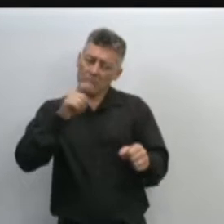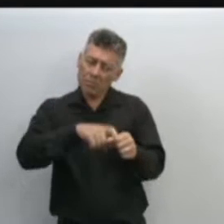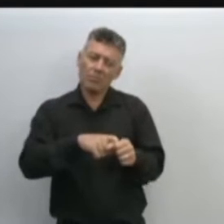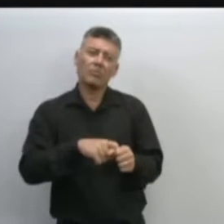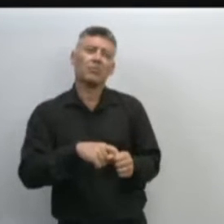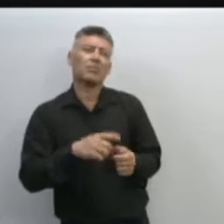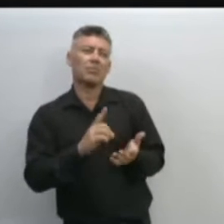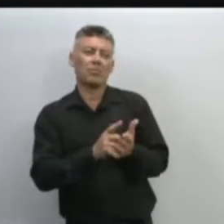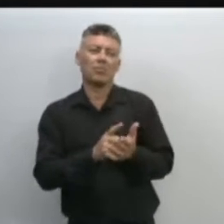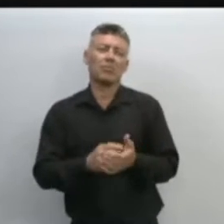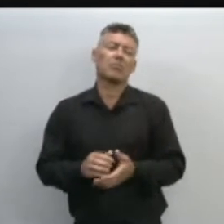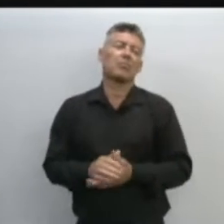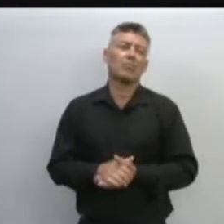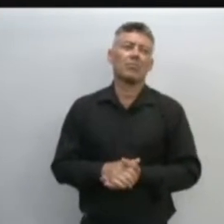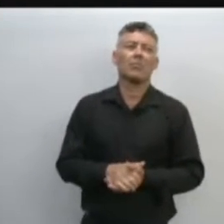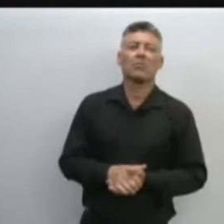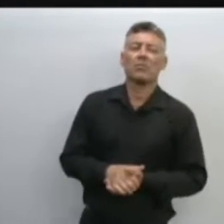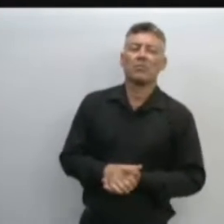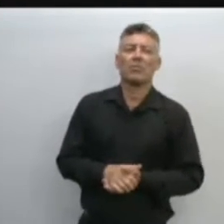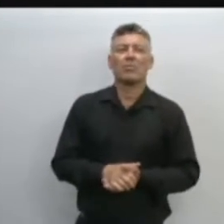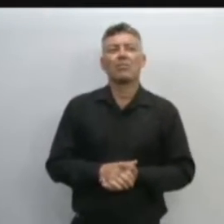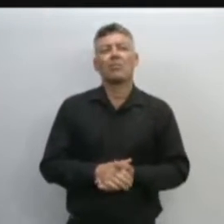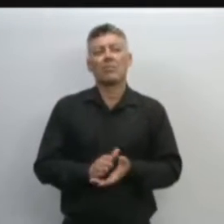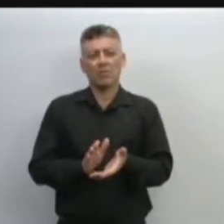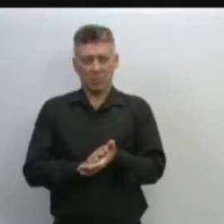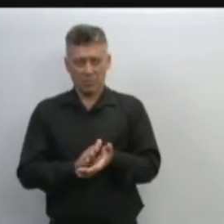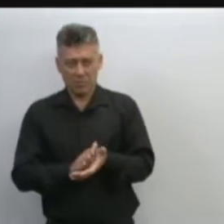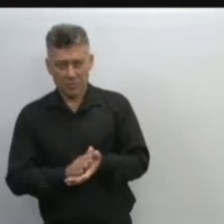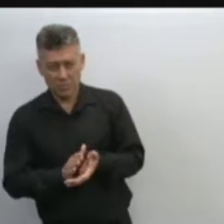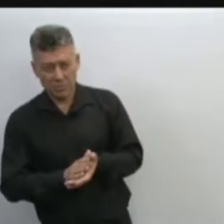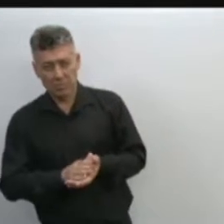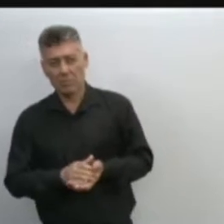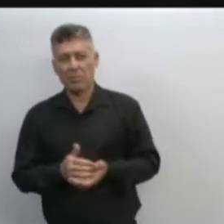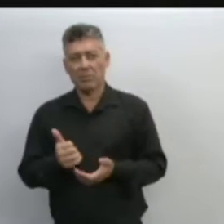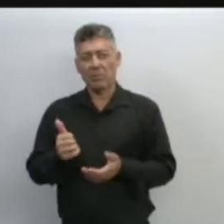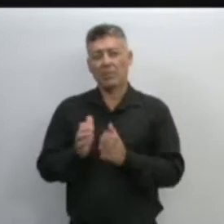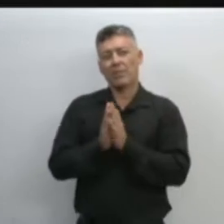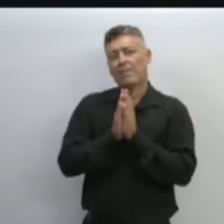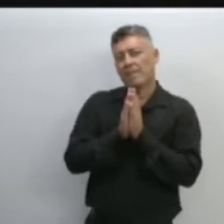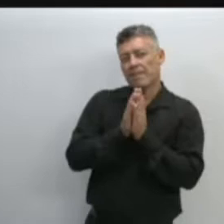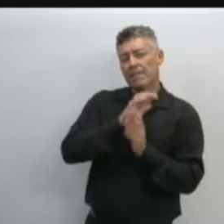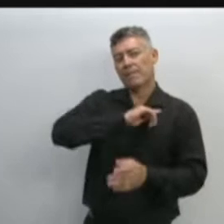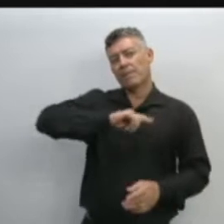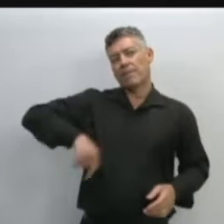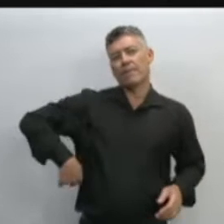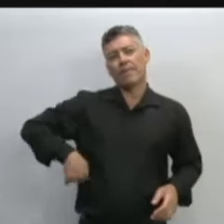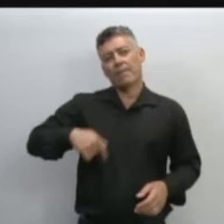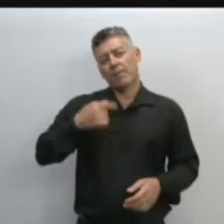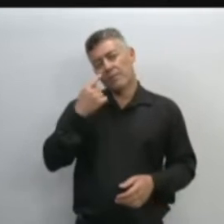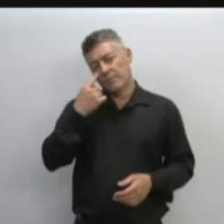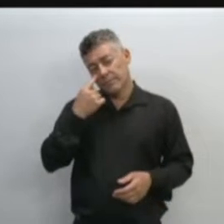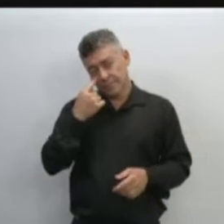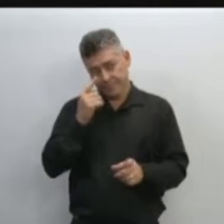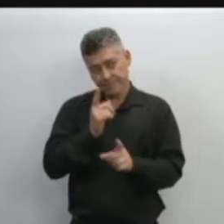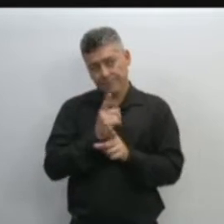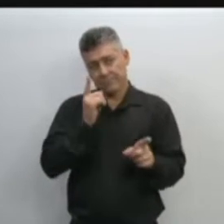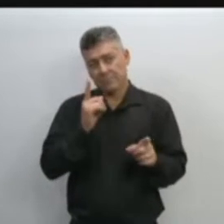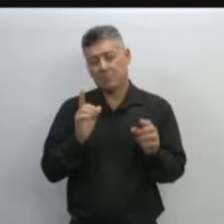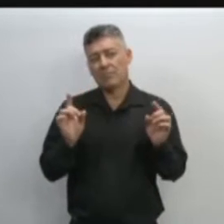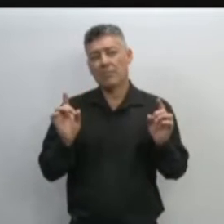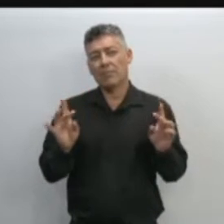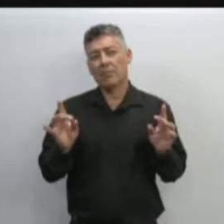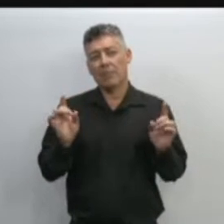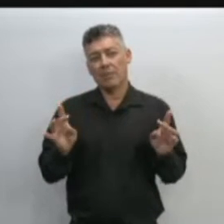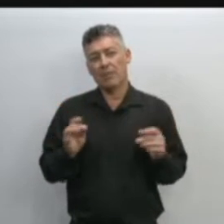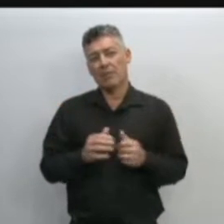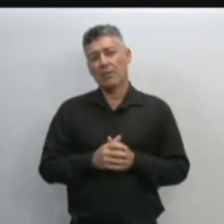encontra no Alecrim. Então, parabéns, Vossa Excelência, tocar nisso. E faça um apelo ao governo que dê uma olhadinha, tenha um olhar especial para